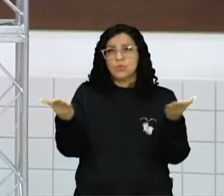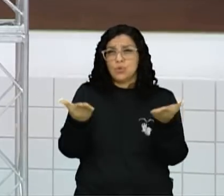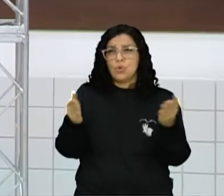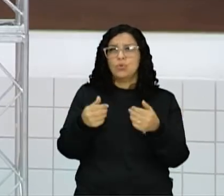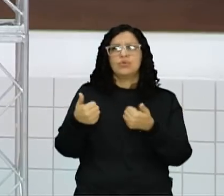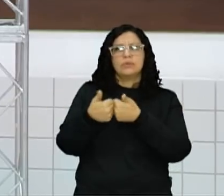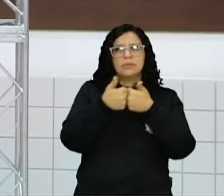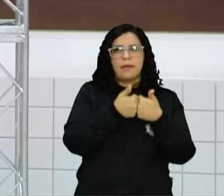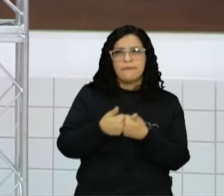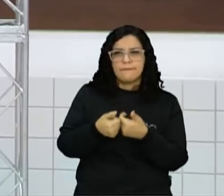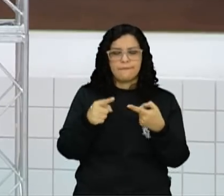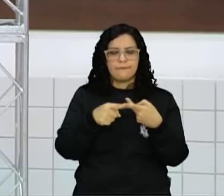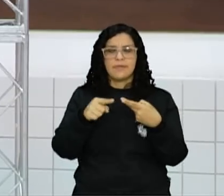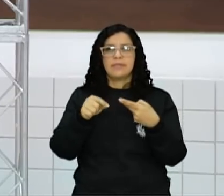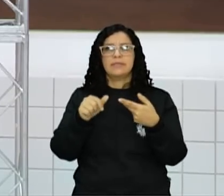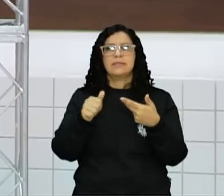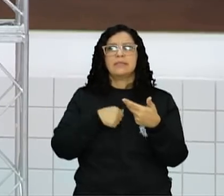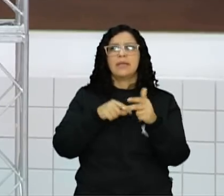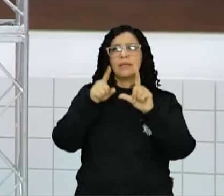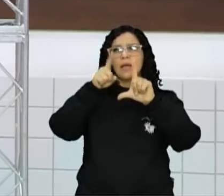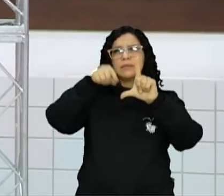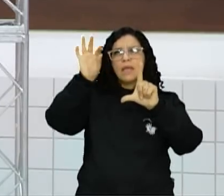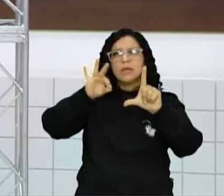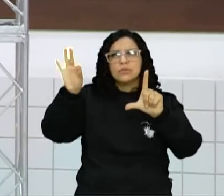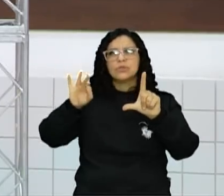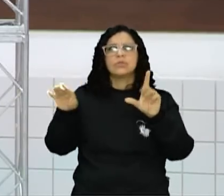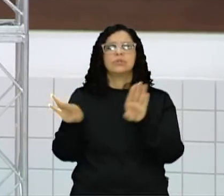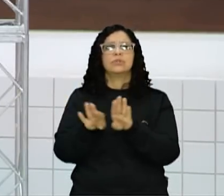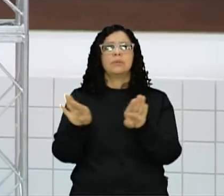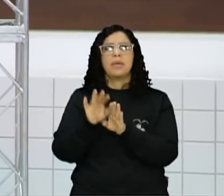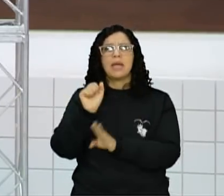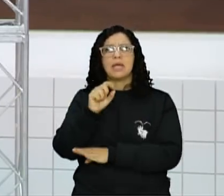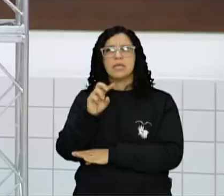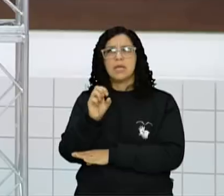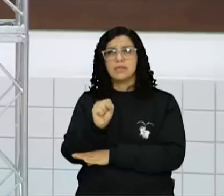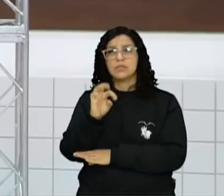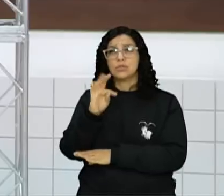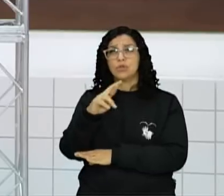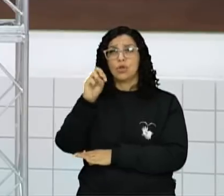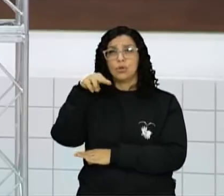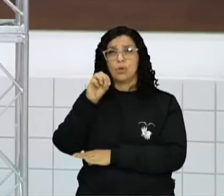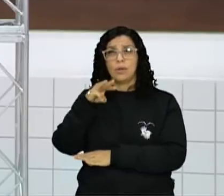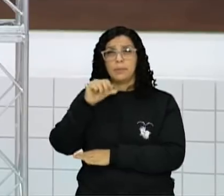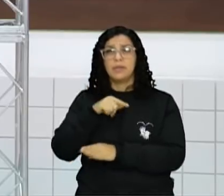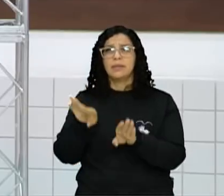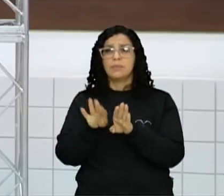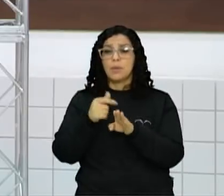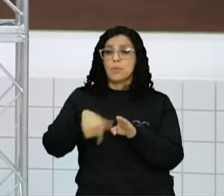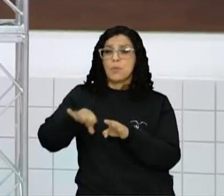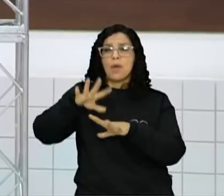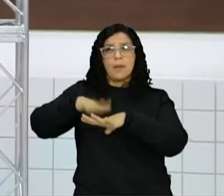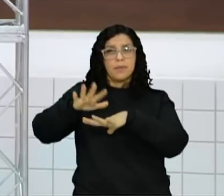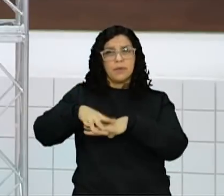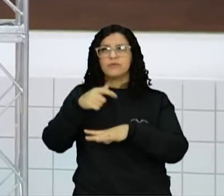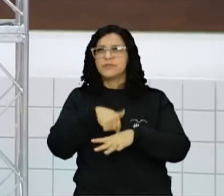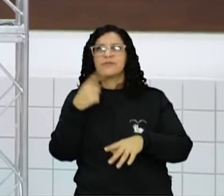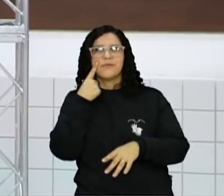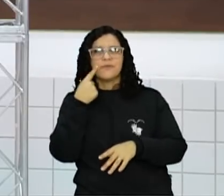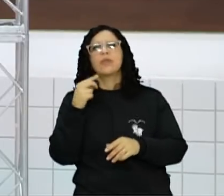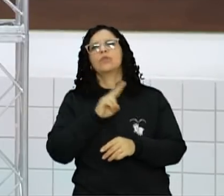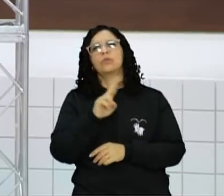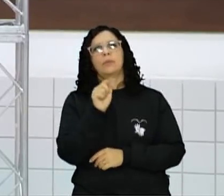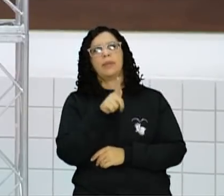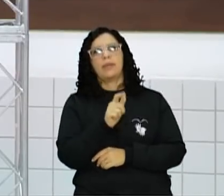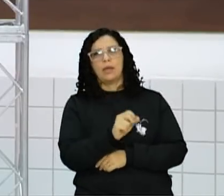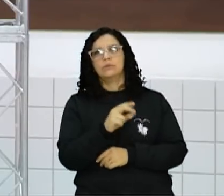na física, na astronomia, na estatística. Se vocês forem seguir com os estudos aí, indo para a área das exatas, eu tenho certeza que vocês vão